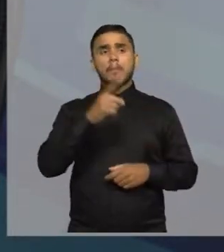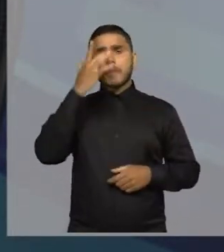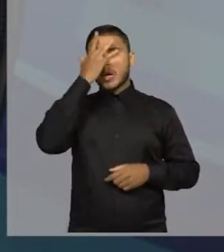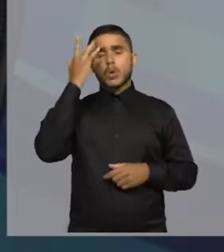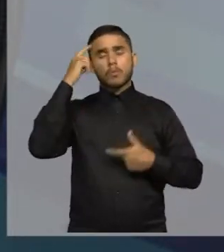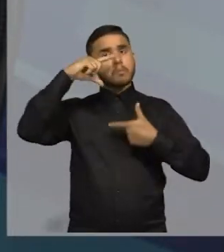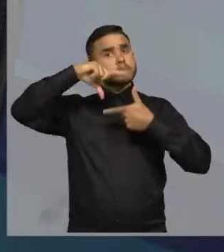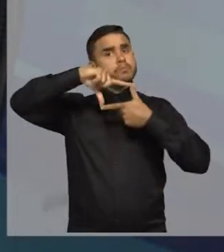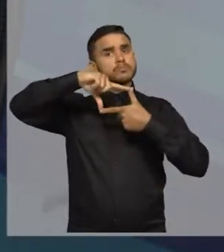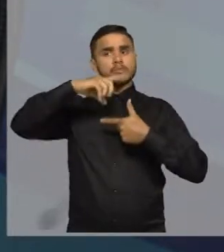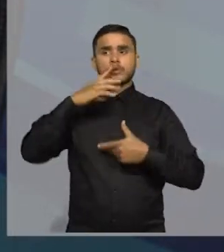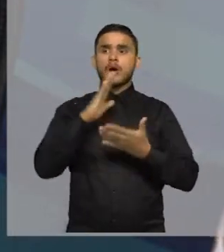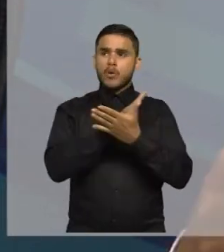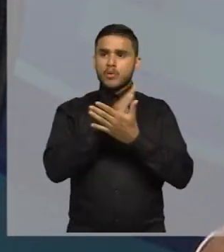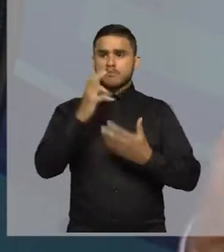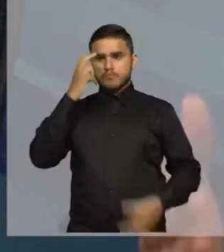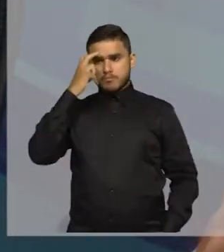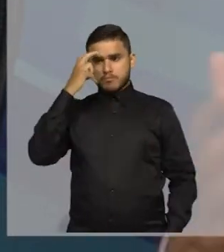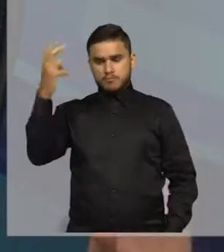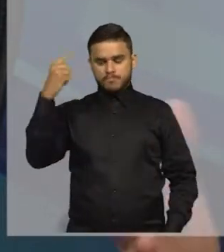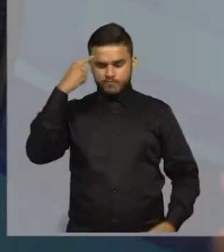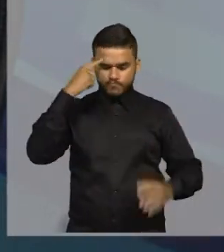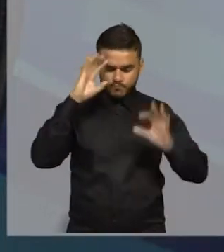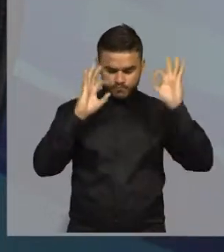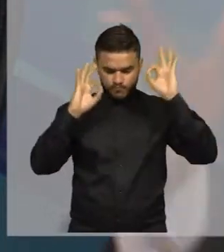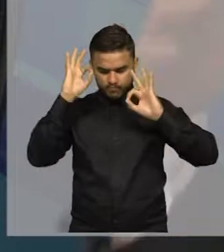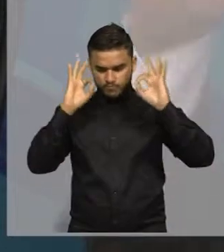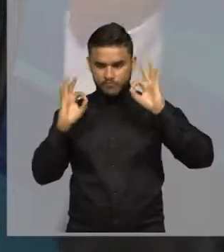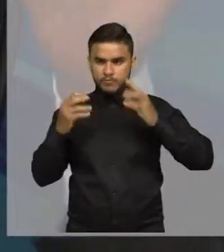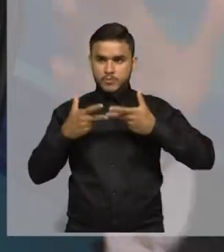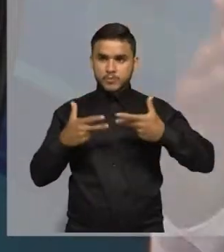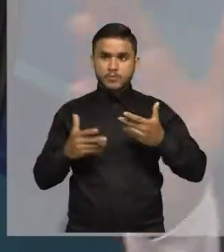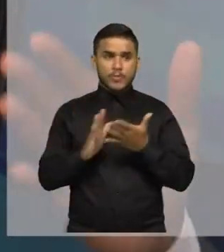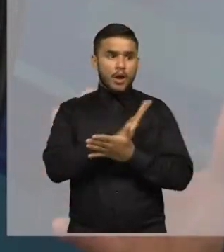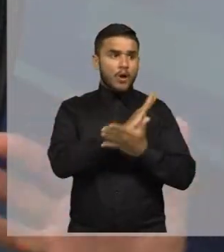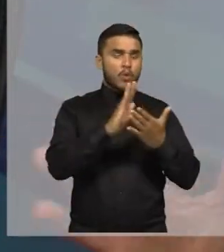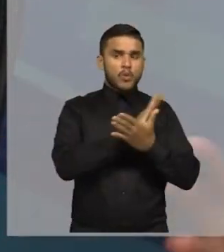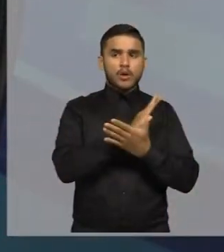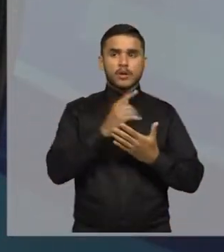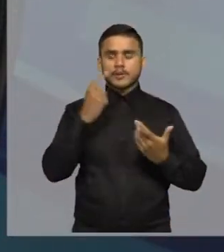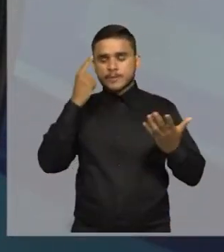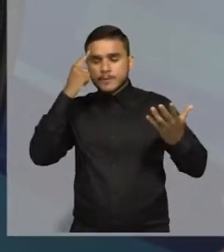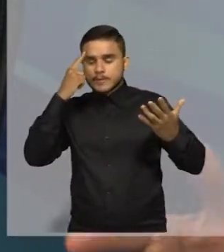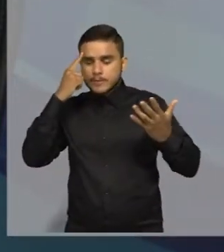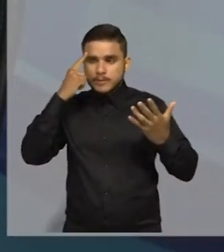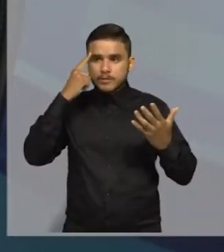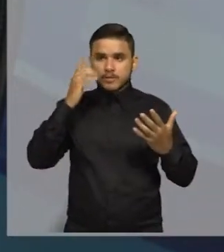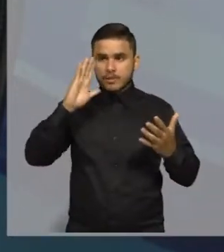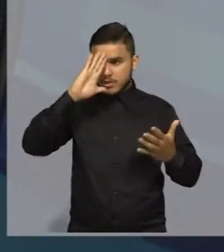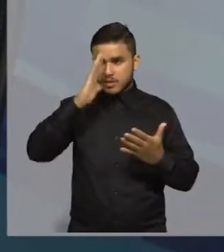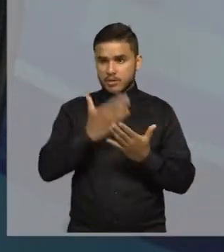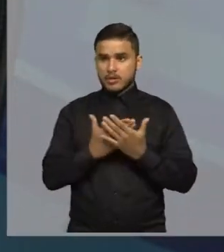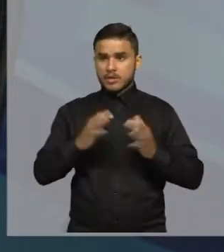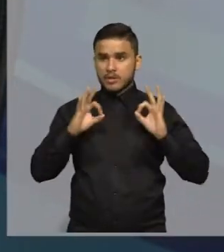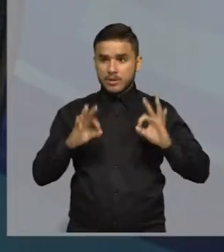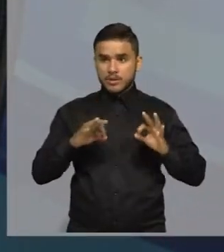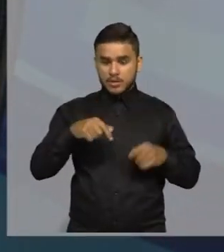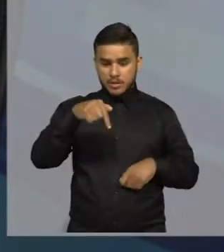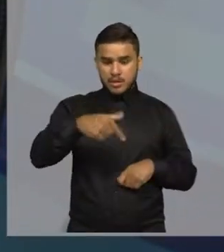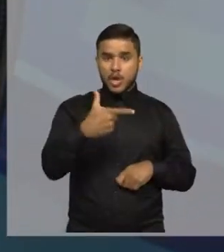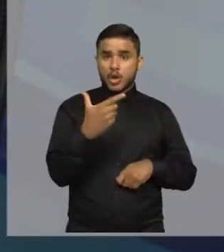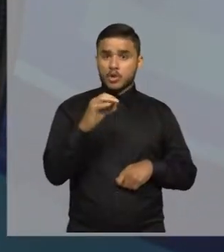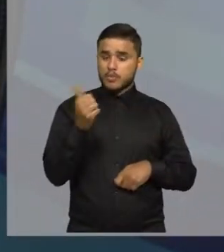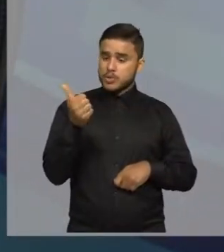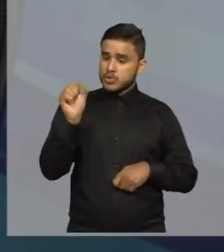aprisionada por seus paradigmas, e você vê pessoas inteligentes e cultas pensando, vendo fantasmas ao meio-dia. Havia quem não acreditasse que nós